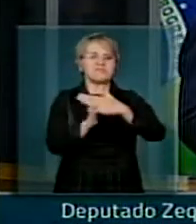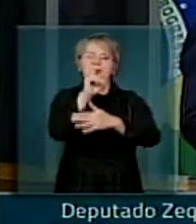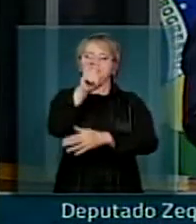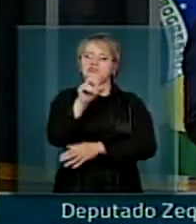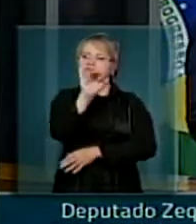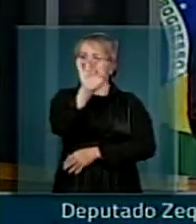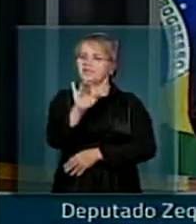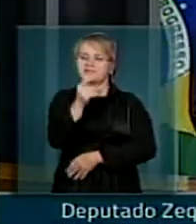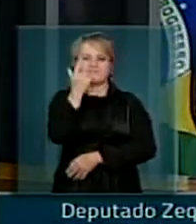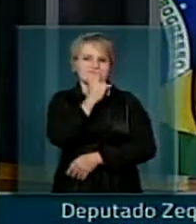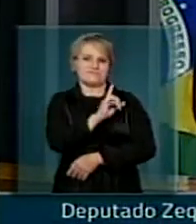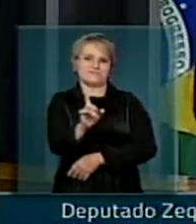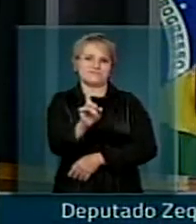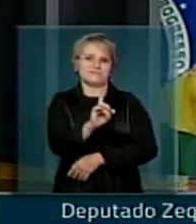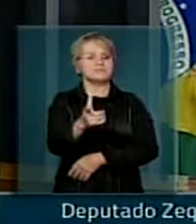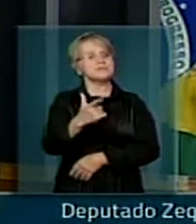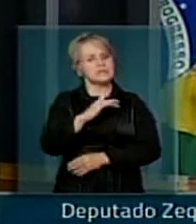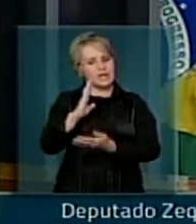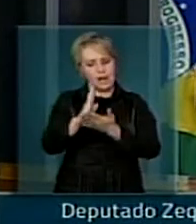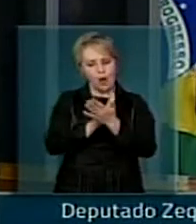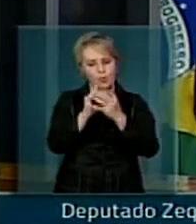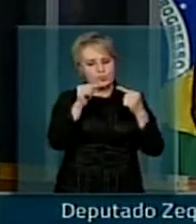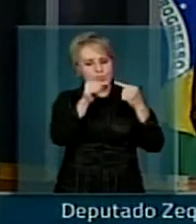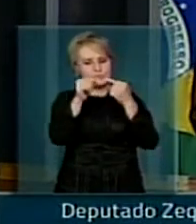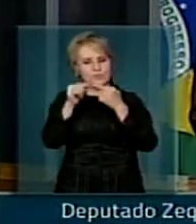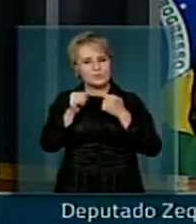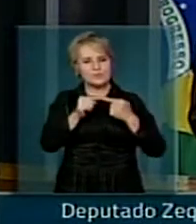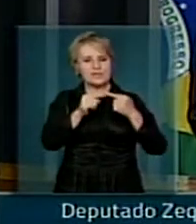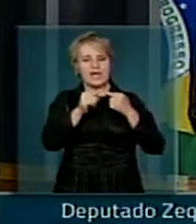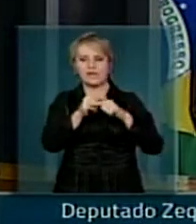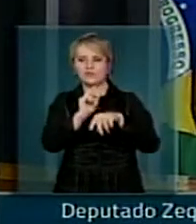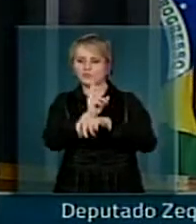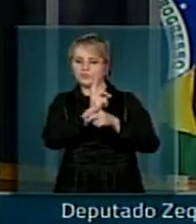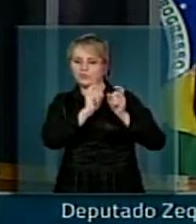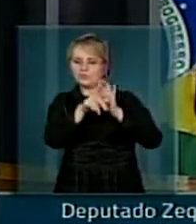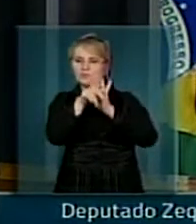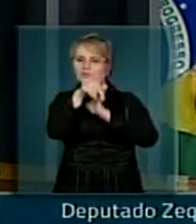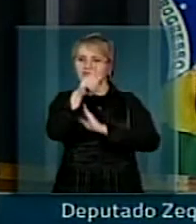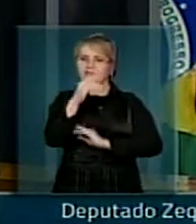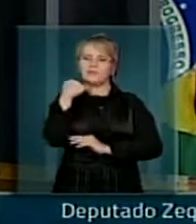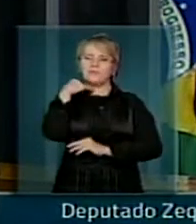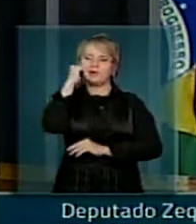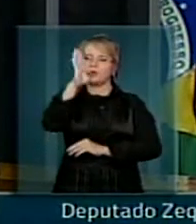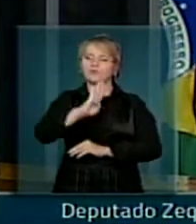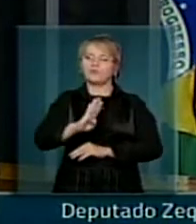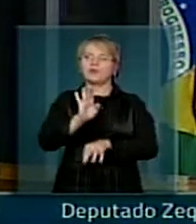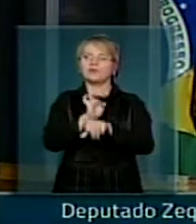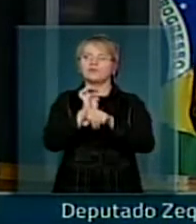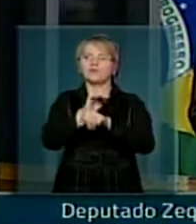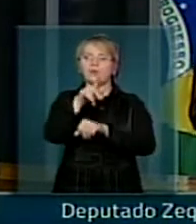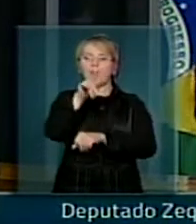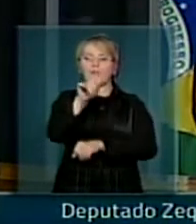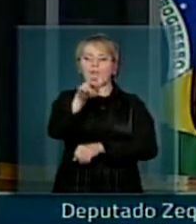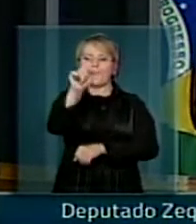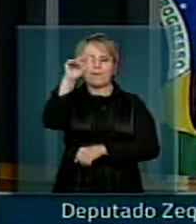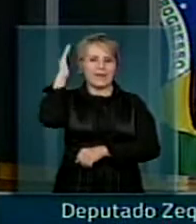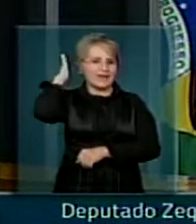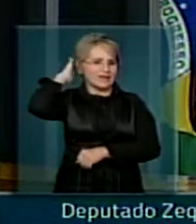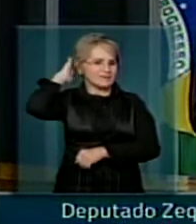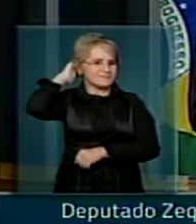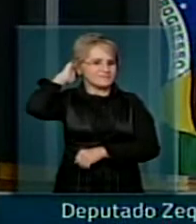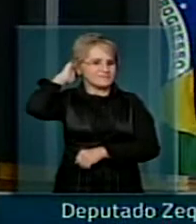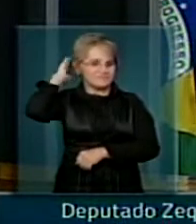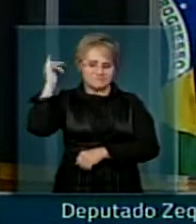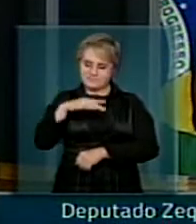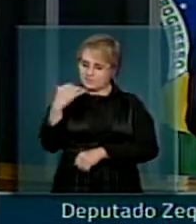Nós temos tido alguns contatos com a superintendência do Banco do Brasil no Pará e temos sido informados que há